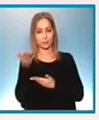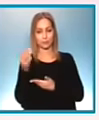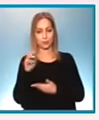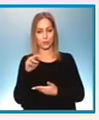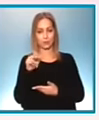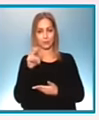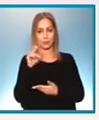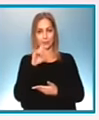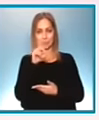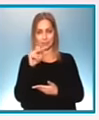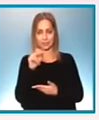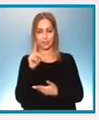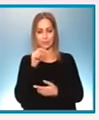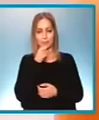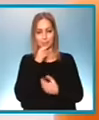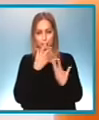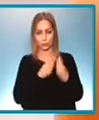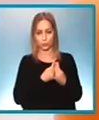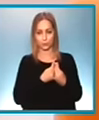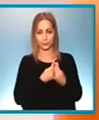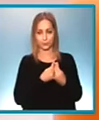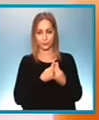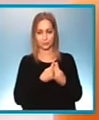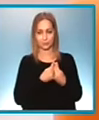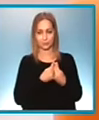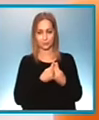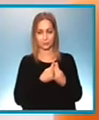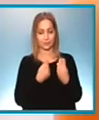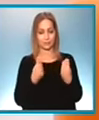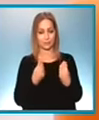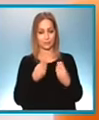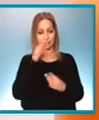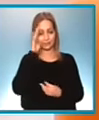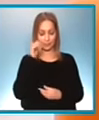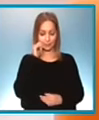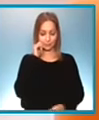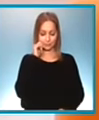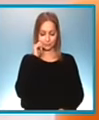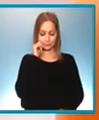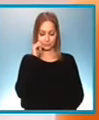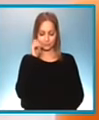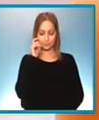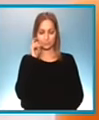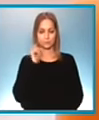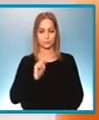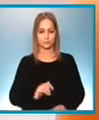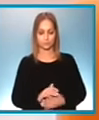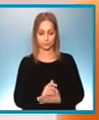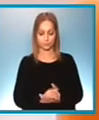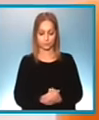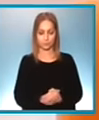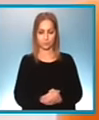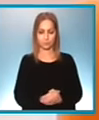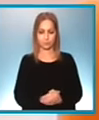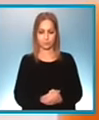Marisa, com quem também chegou a cantar. Está bem. Que é algo extraordinário. Sabe quem é que será? Quem é que será? Não